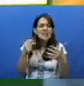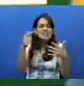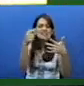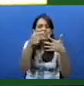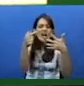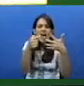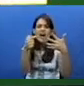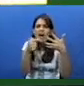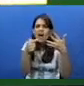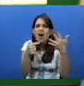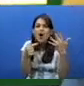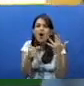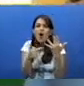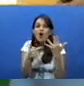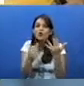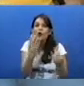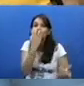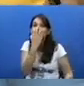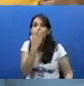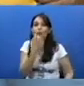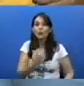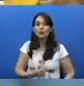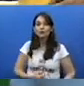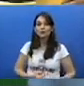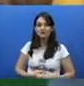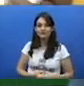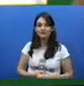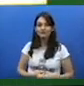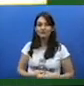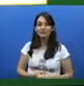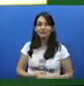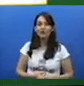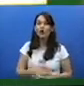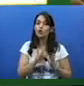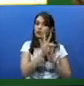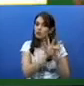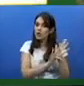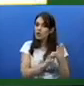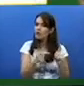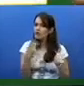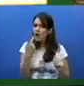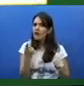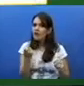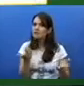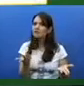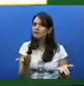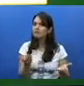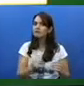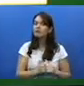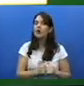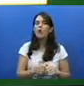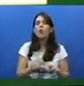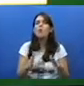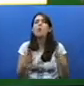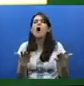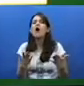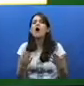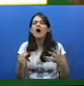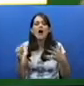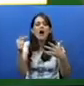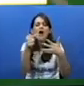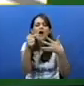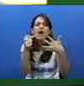falar as características. Lá no texto fala quais eram as características do cachorro. Você